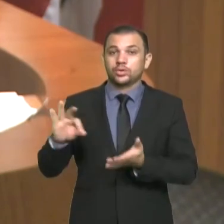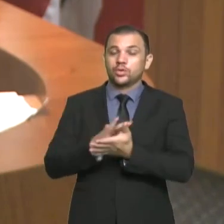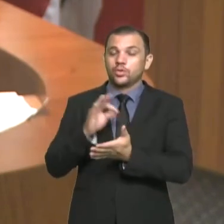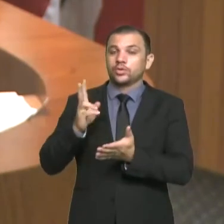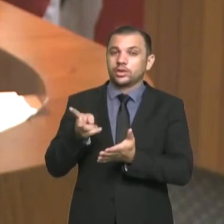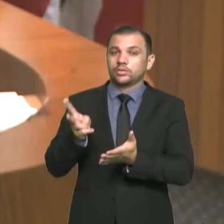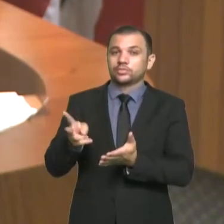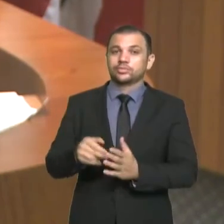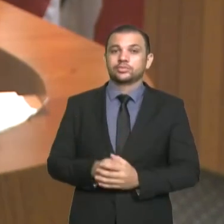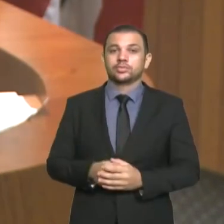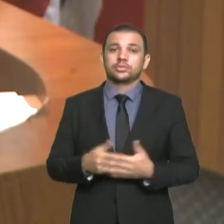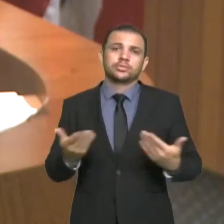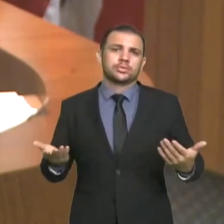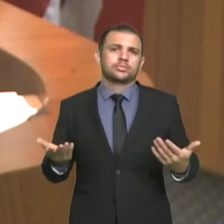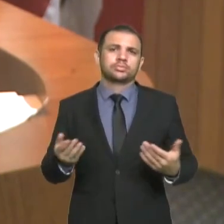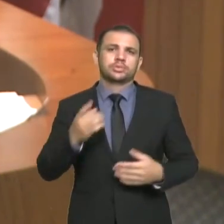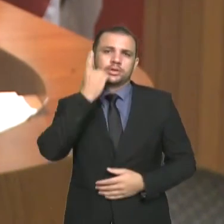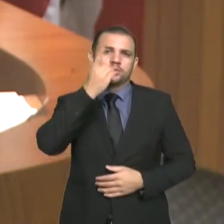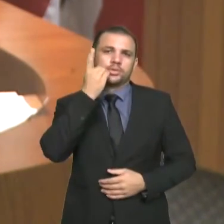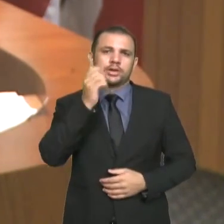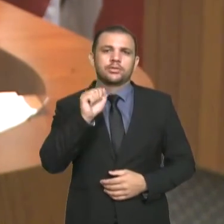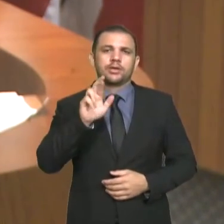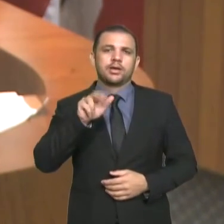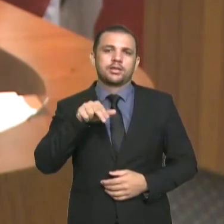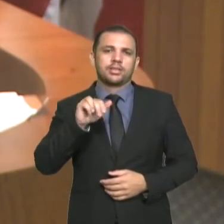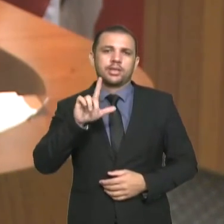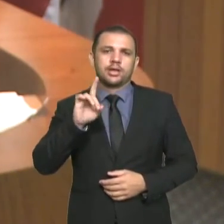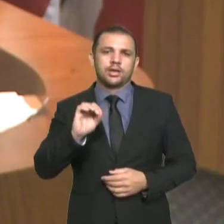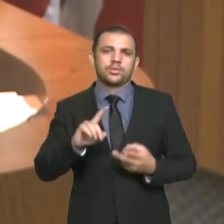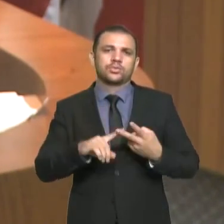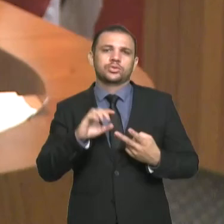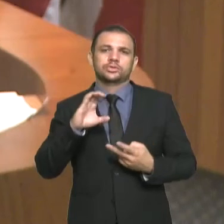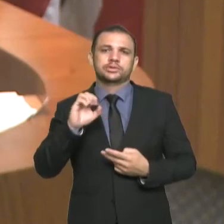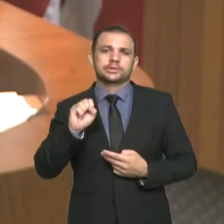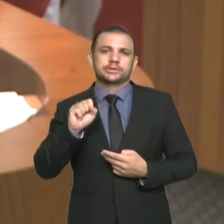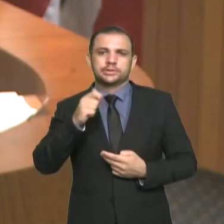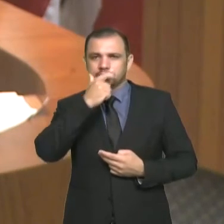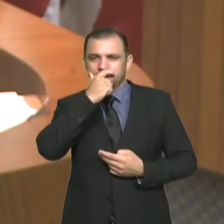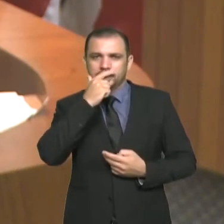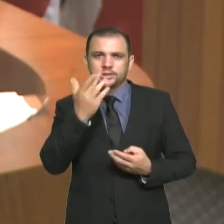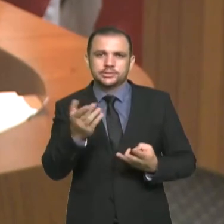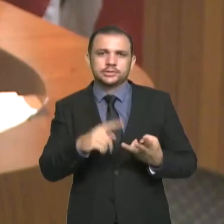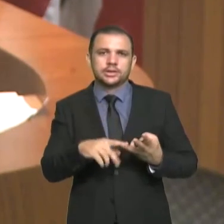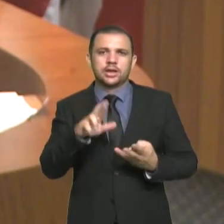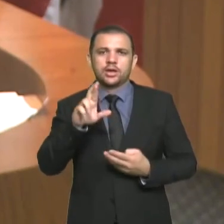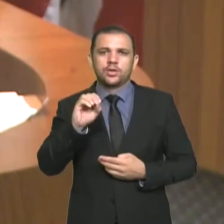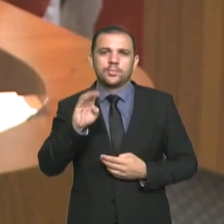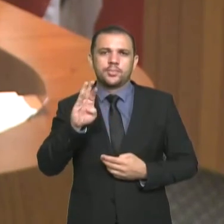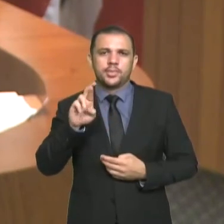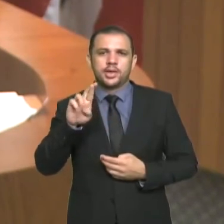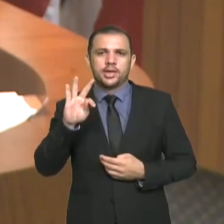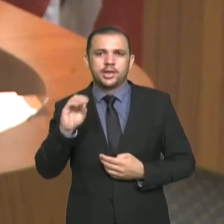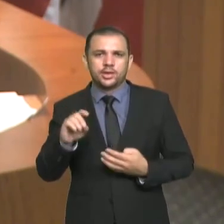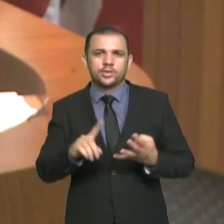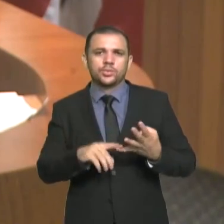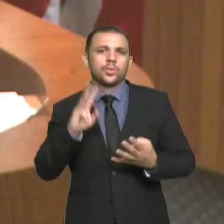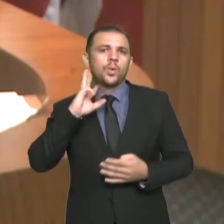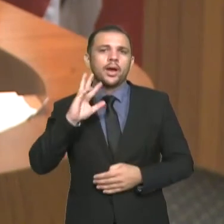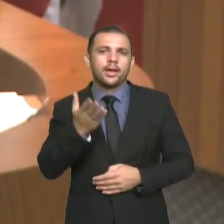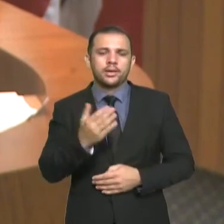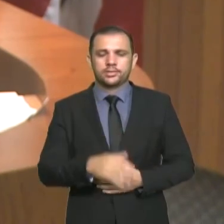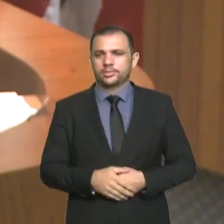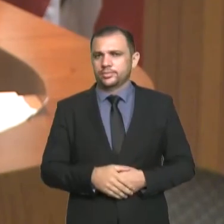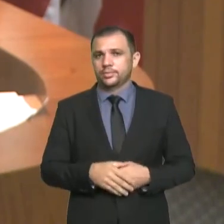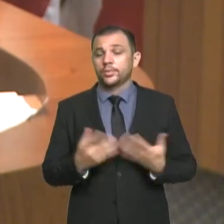Arnaldo, deputado César, deputado Roberto Costa, deputado Hélio, esse recurso talvez esteja sendo utilizado ao invés de